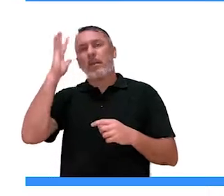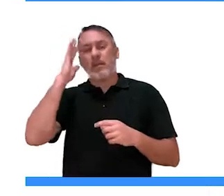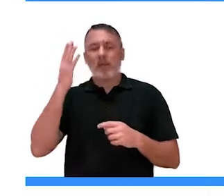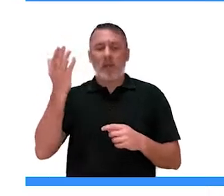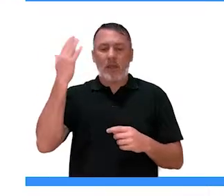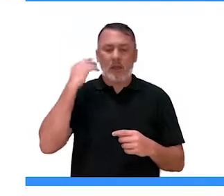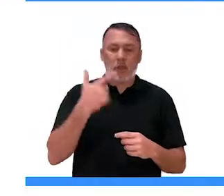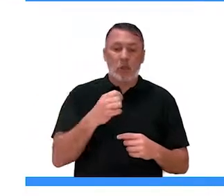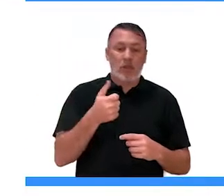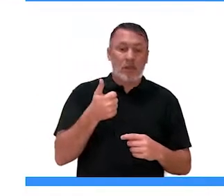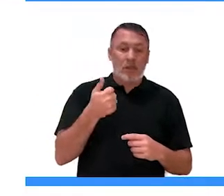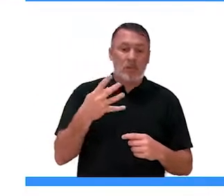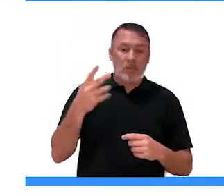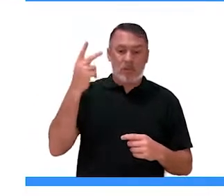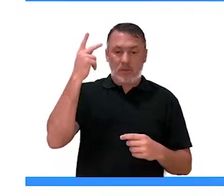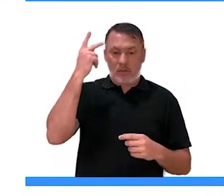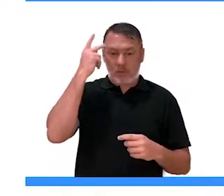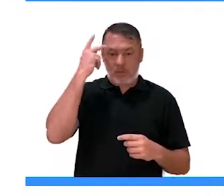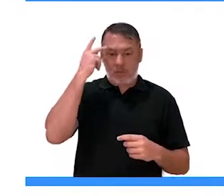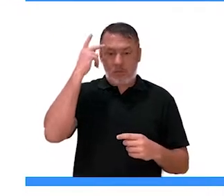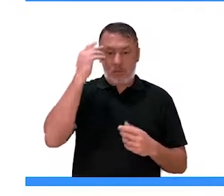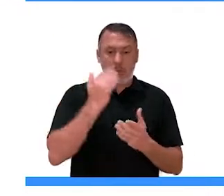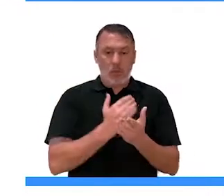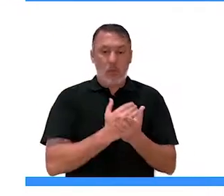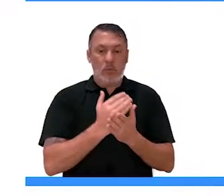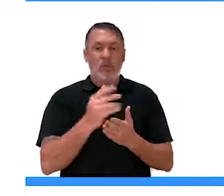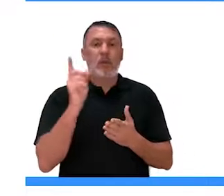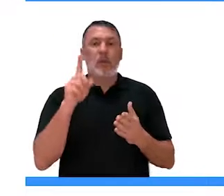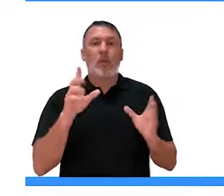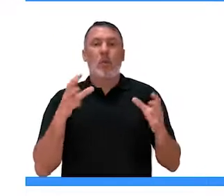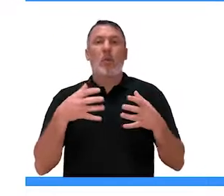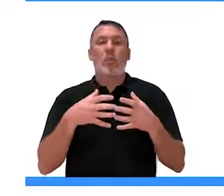desde 2014 em São Paulo. Uma